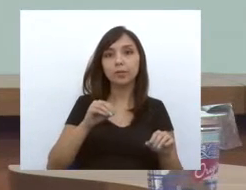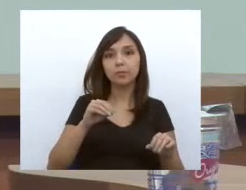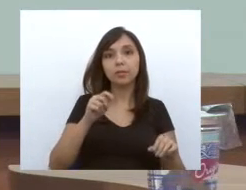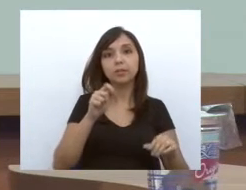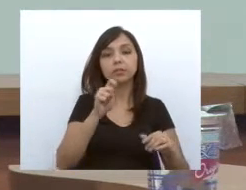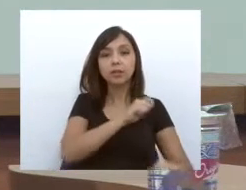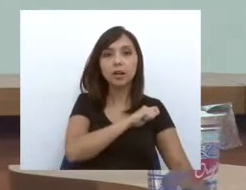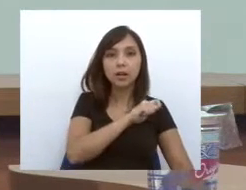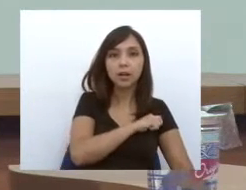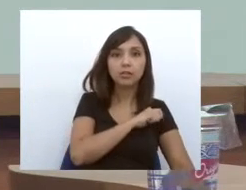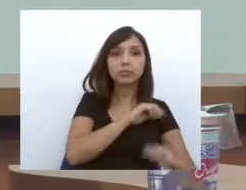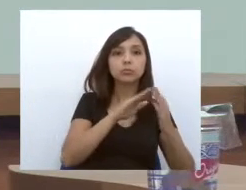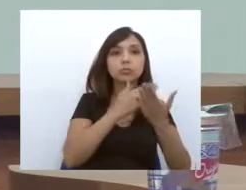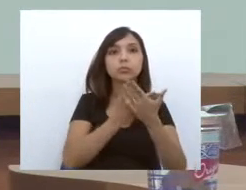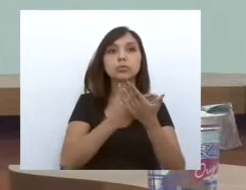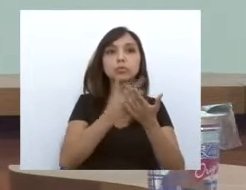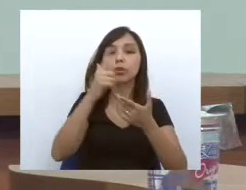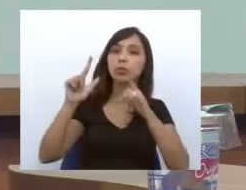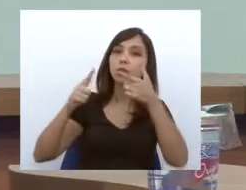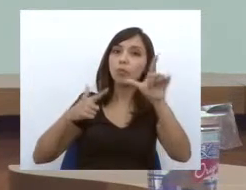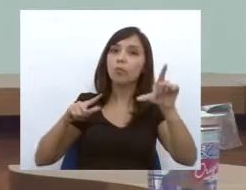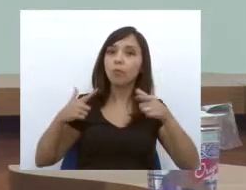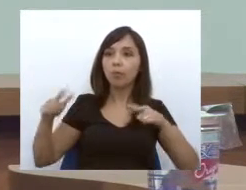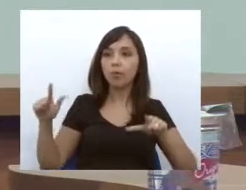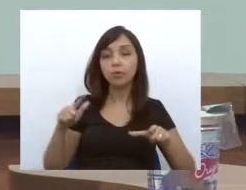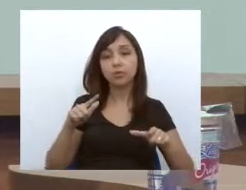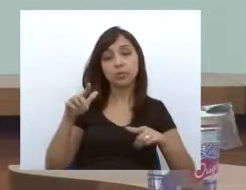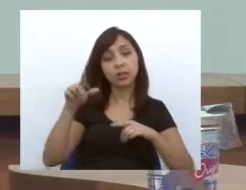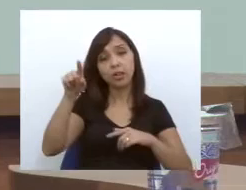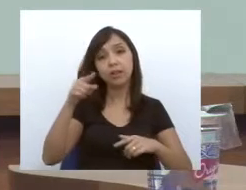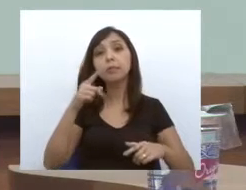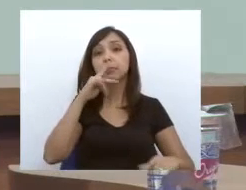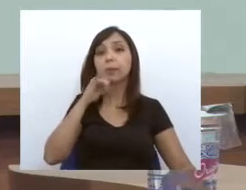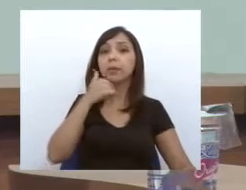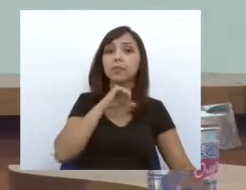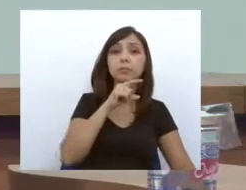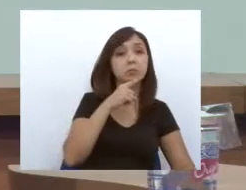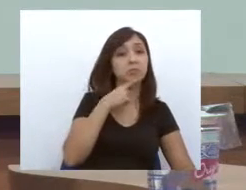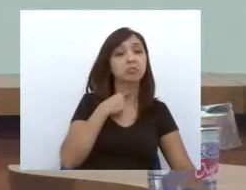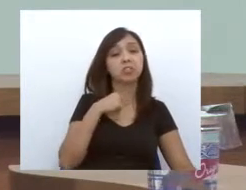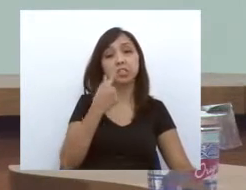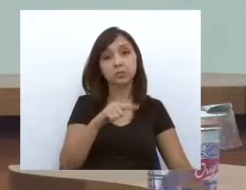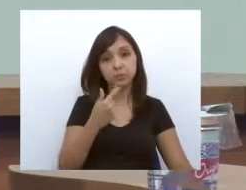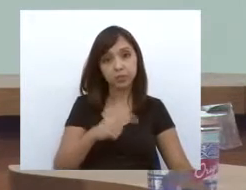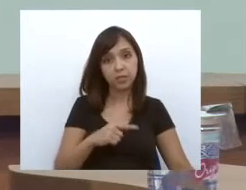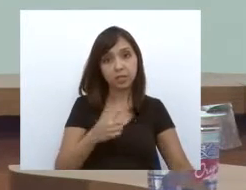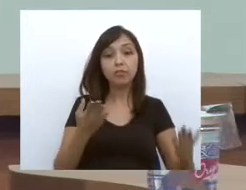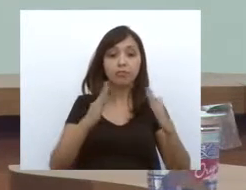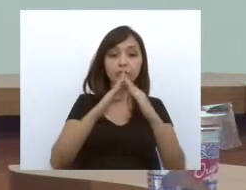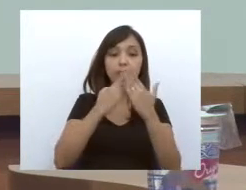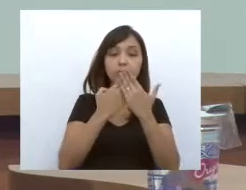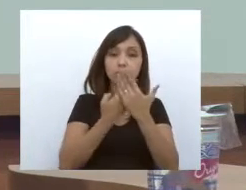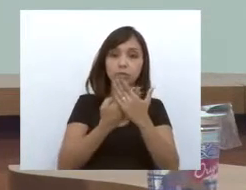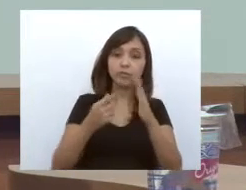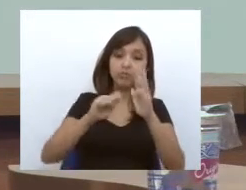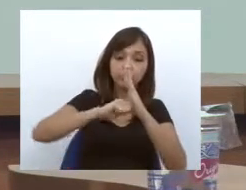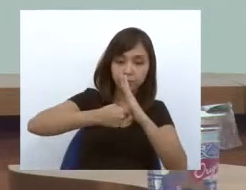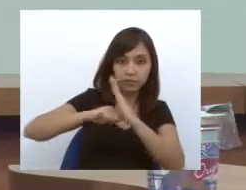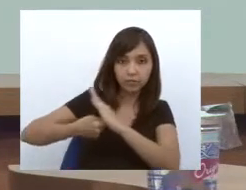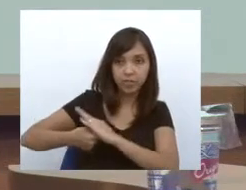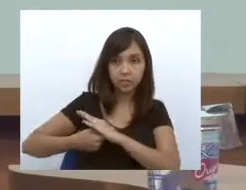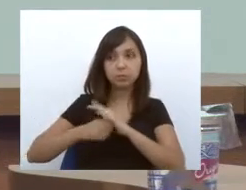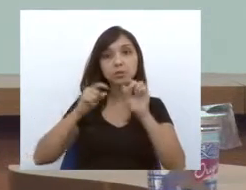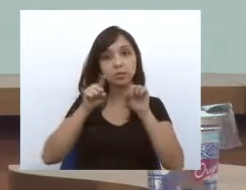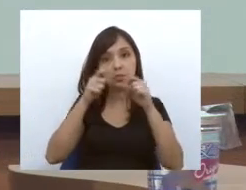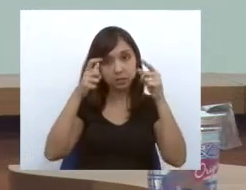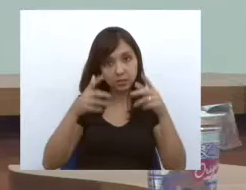para outra, independente da vontade dos pais. Ora, o fechamento de salas de aula, aliás, vale